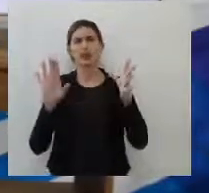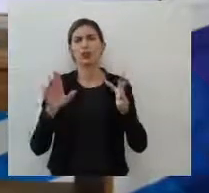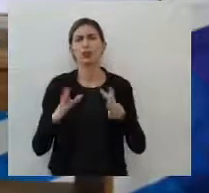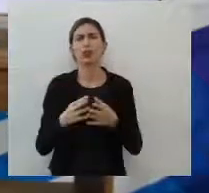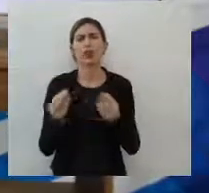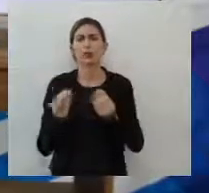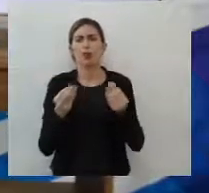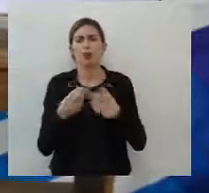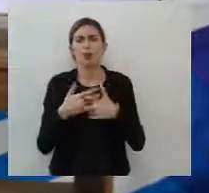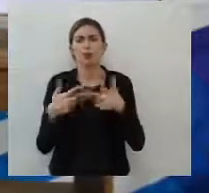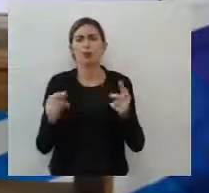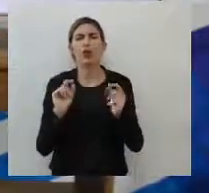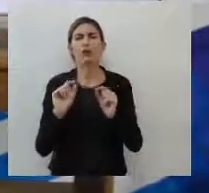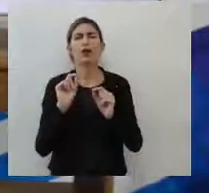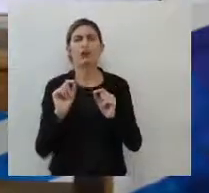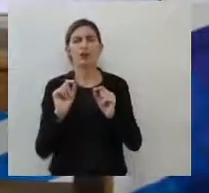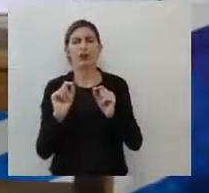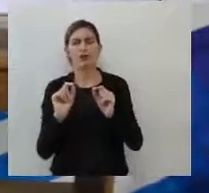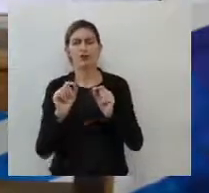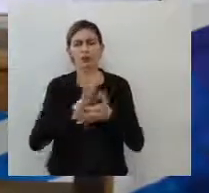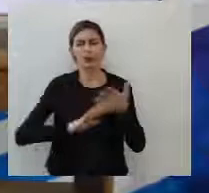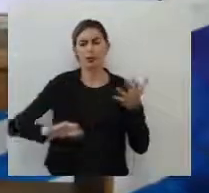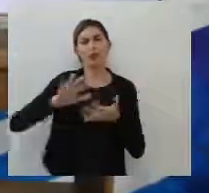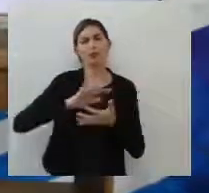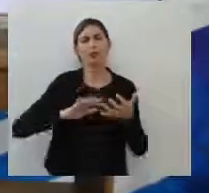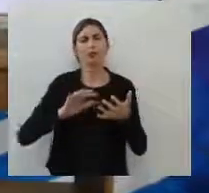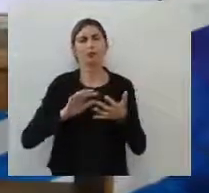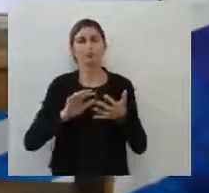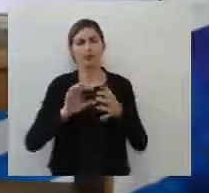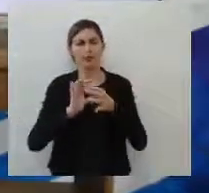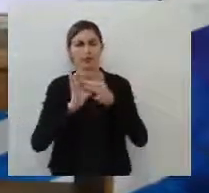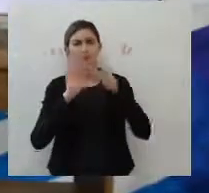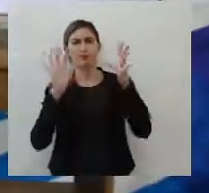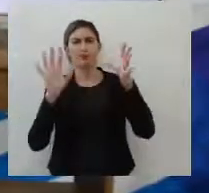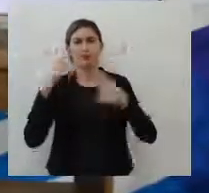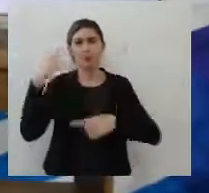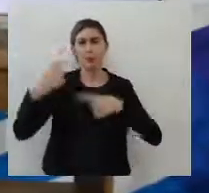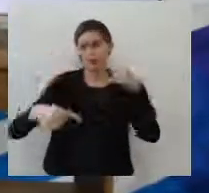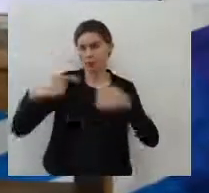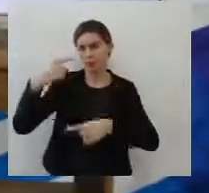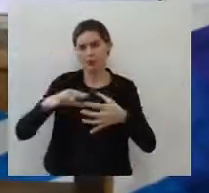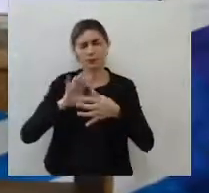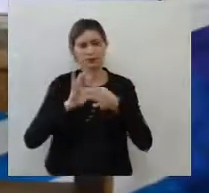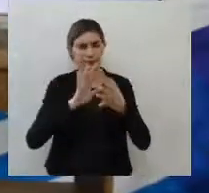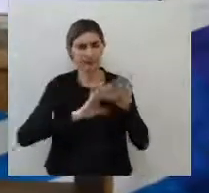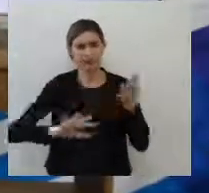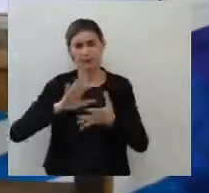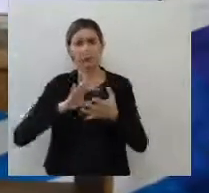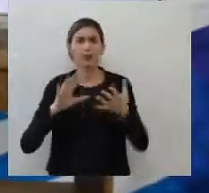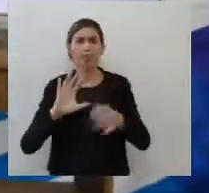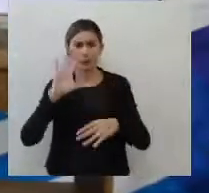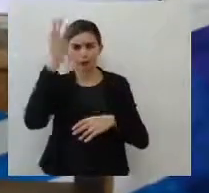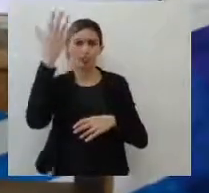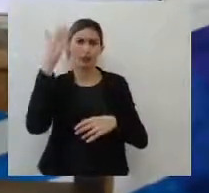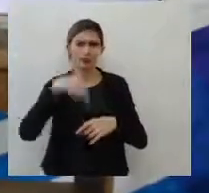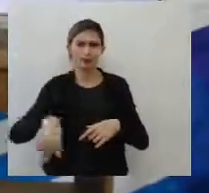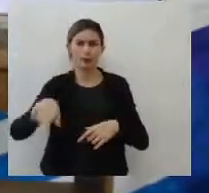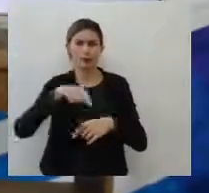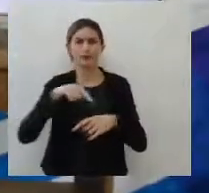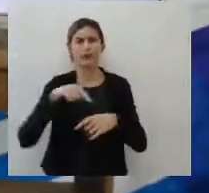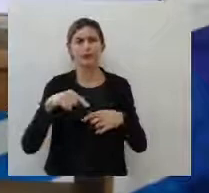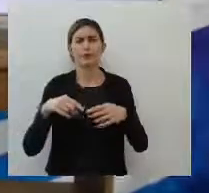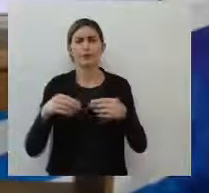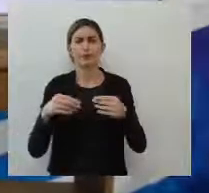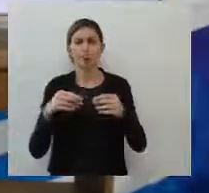muito aquém das demais revoluções por independência, das brigas por independência que aconteceram no